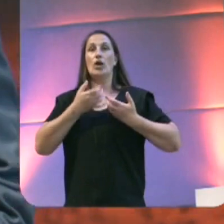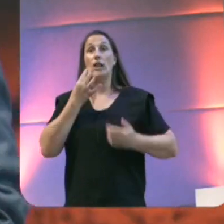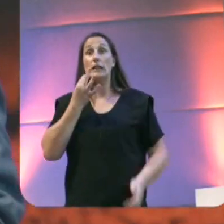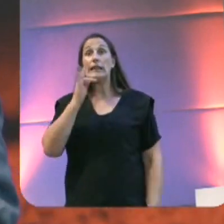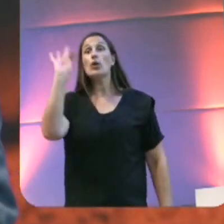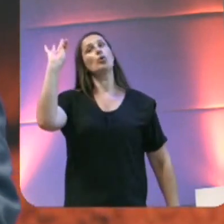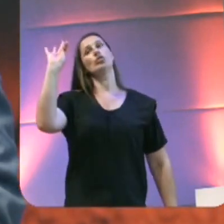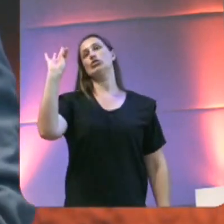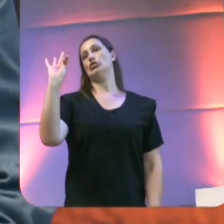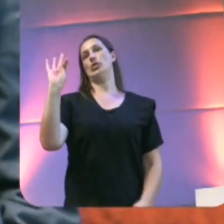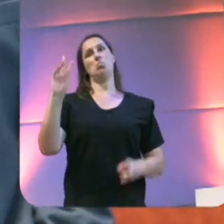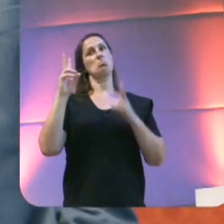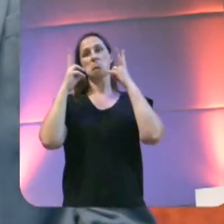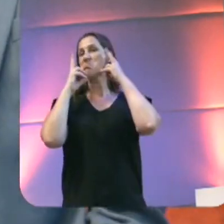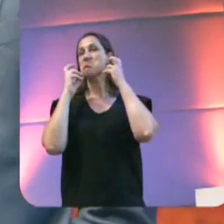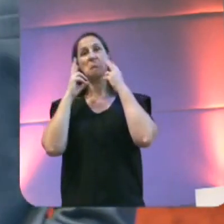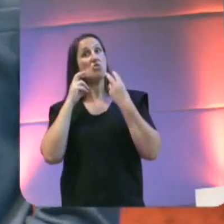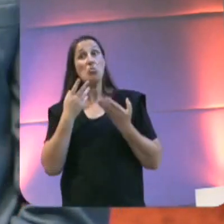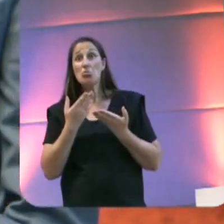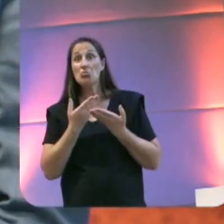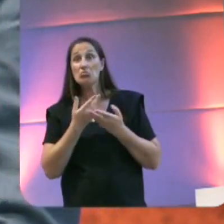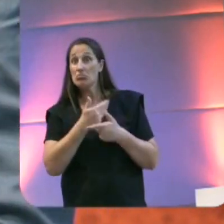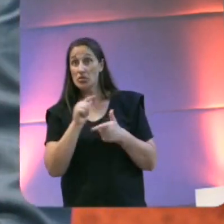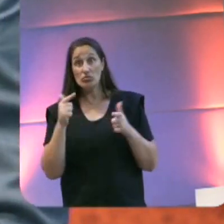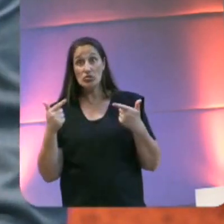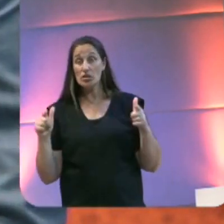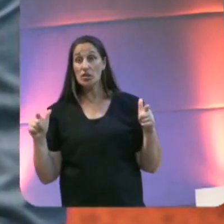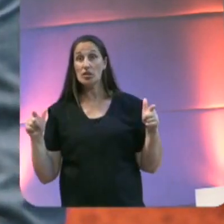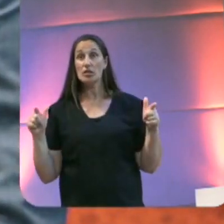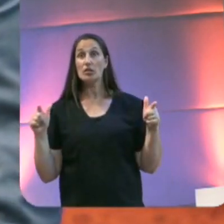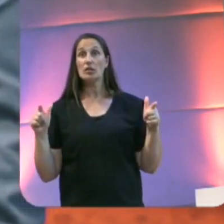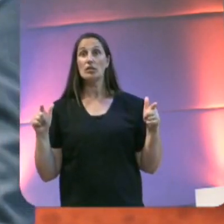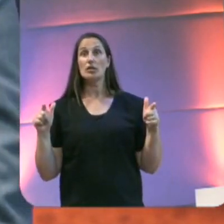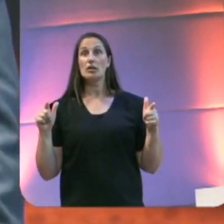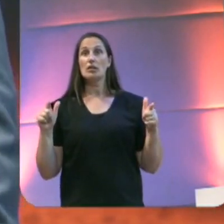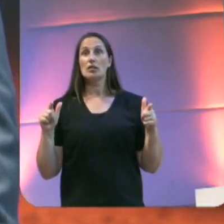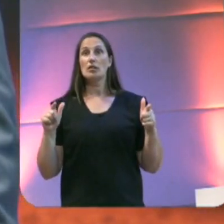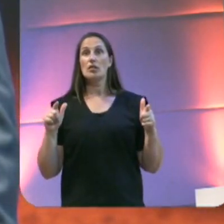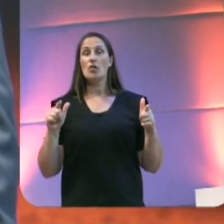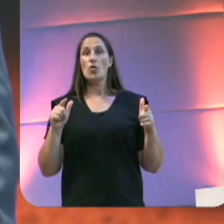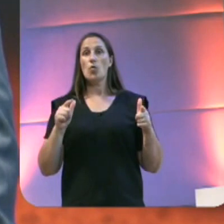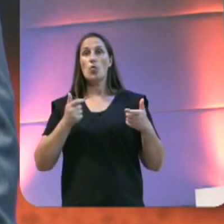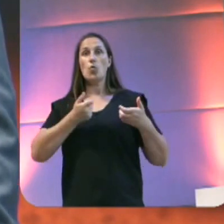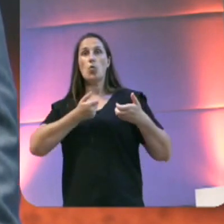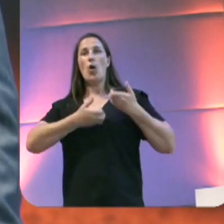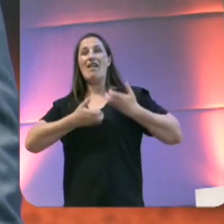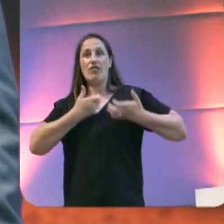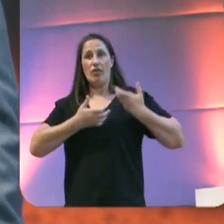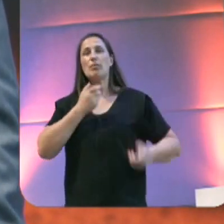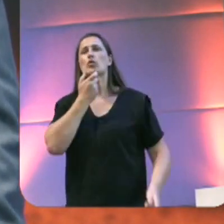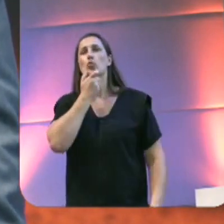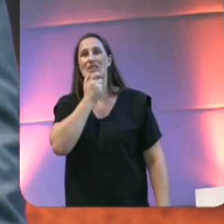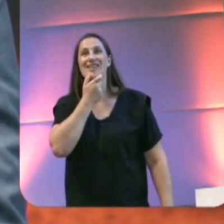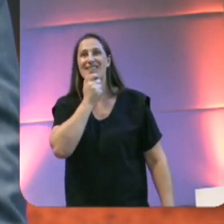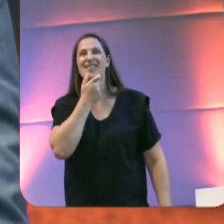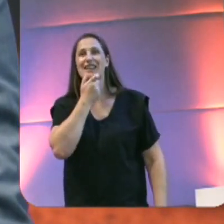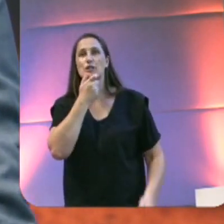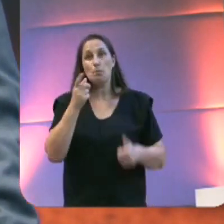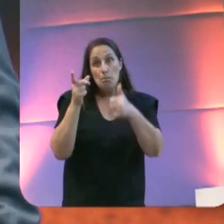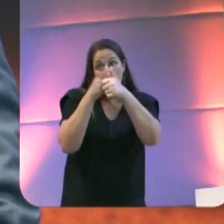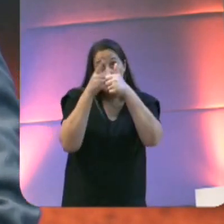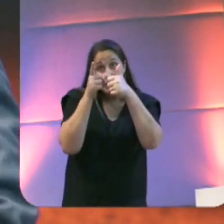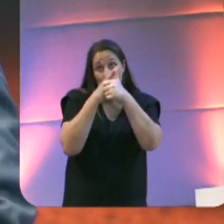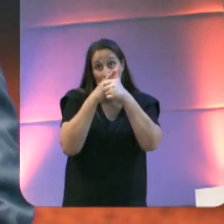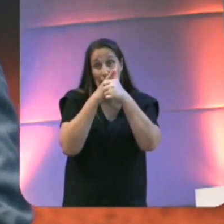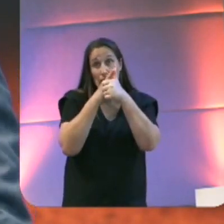comum. Por exemplo, o avivamento inglês, o primeiro